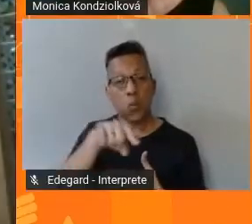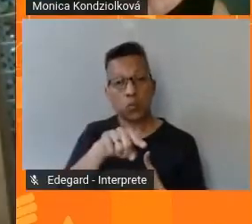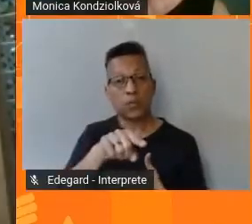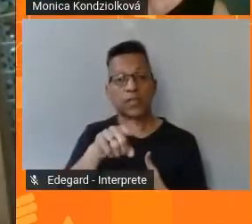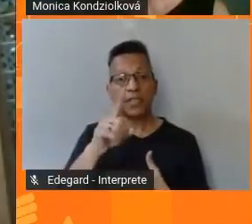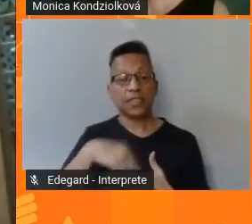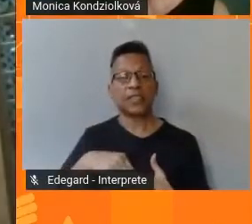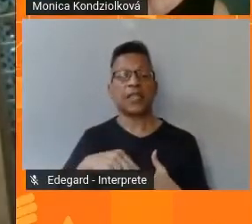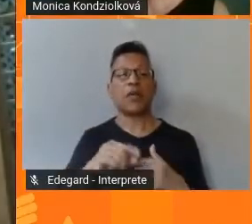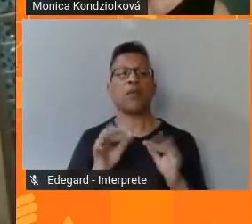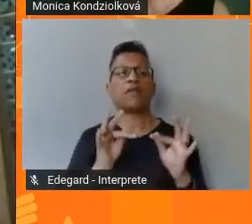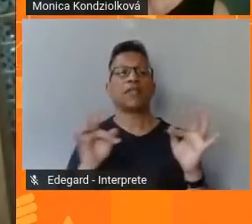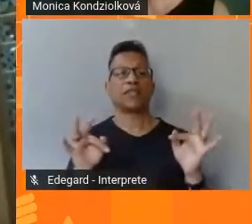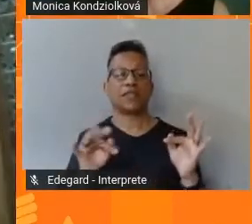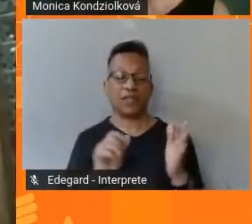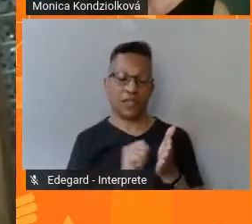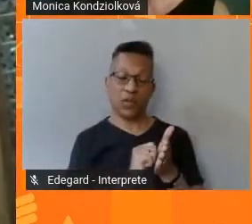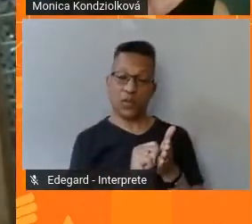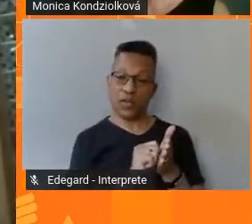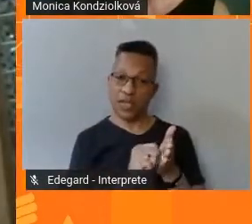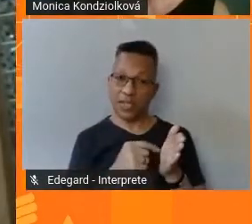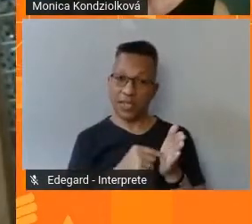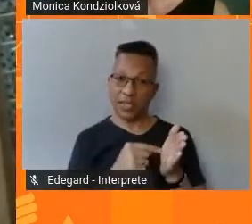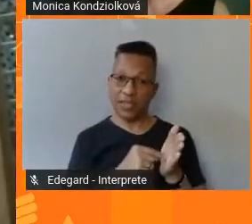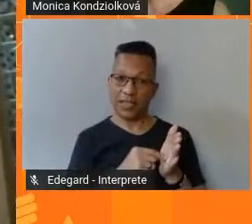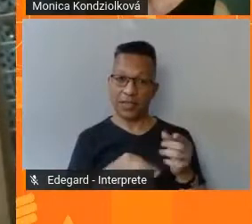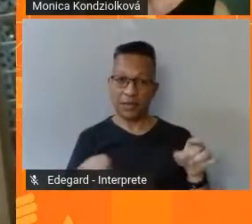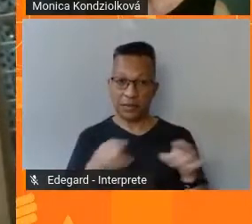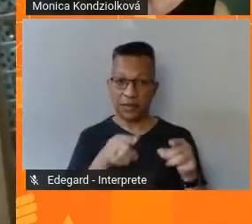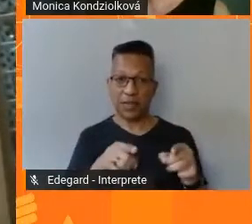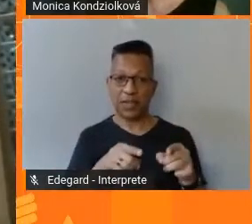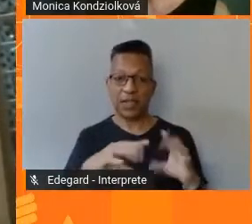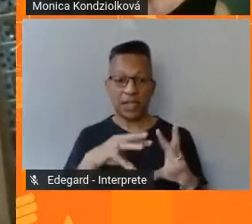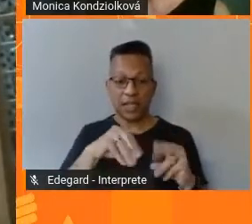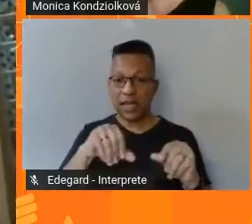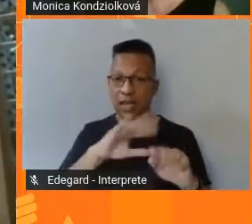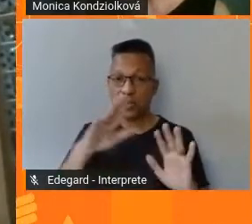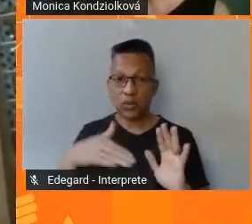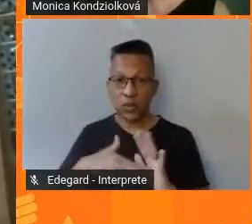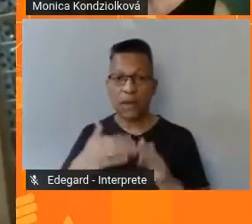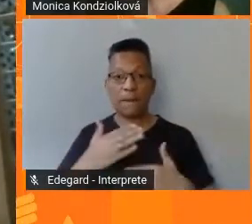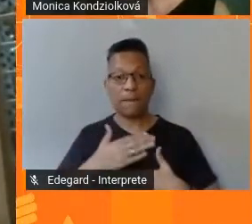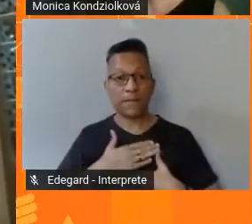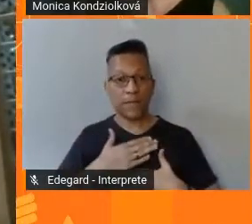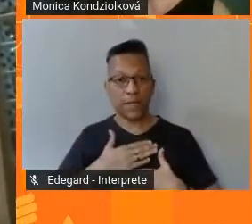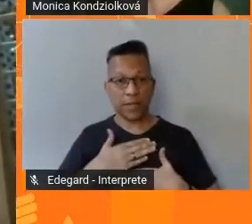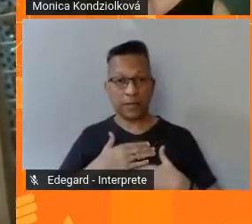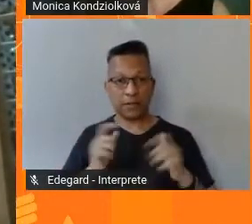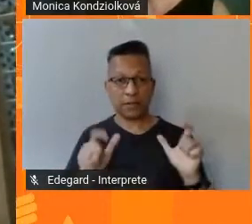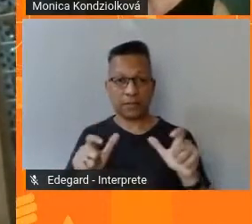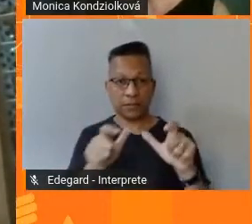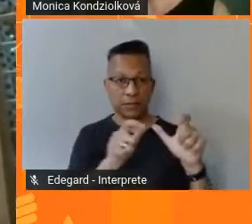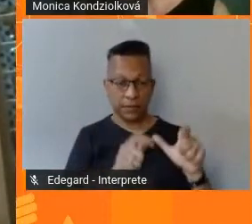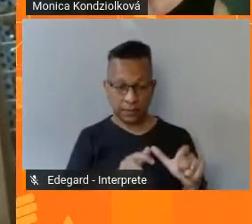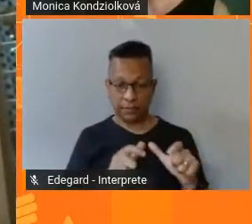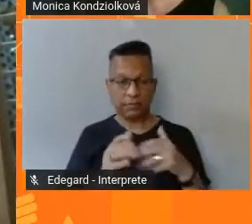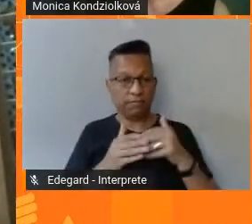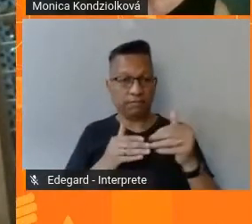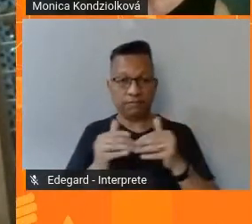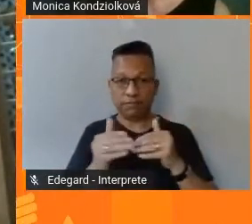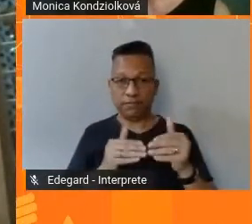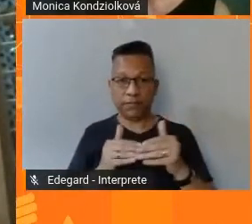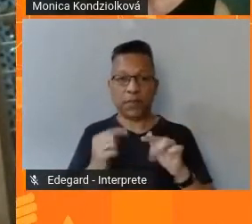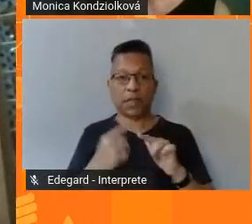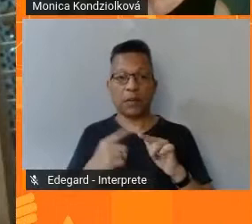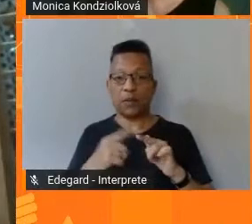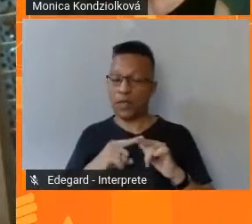tem uma frase, agora eu até anotei aqui a frase da música, toda a terra é meu lugar, né? E para a gente, toda